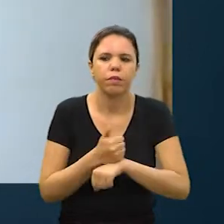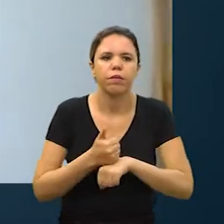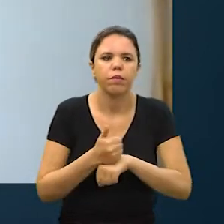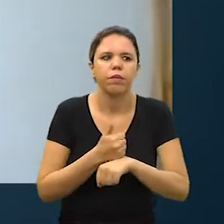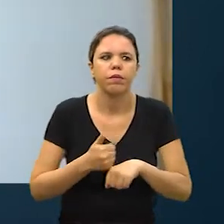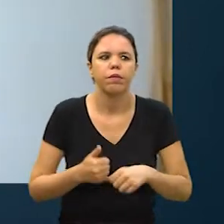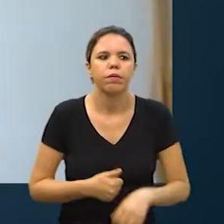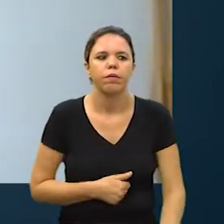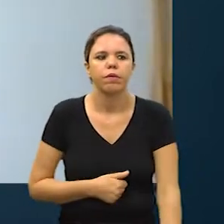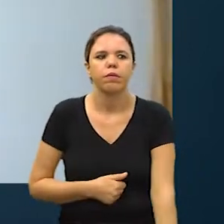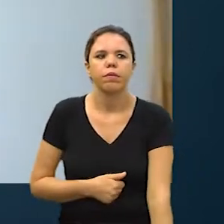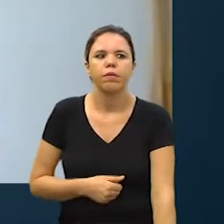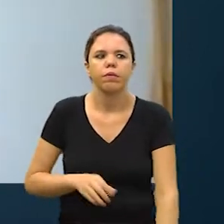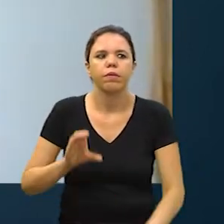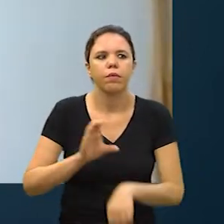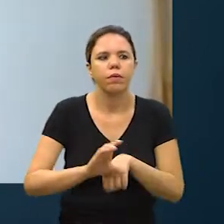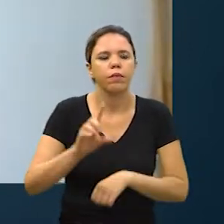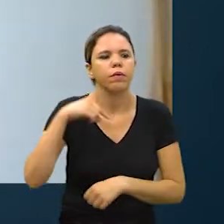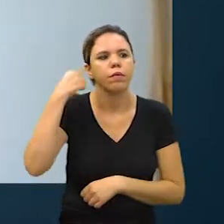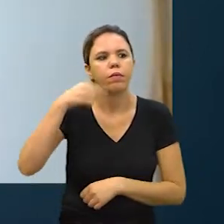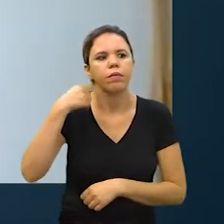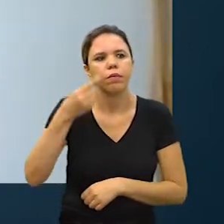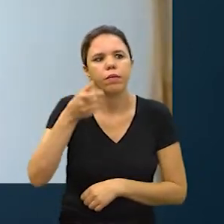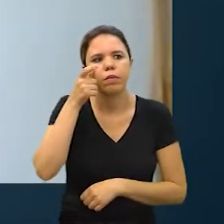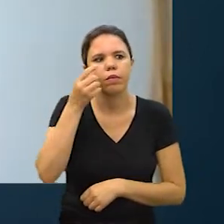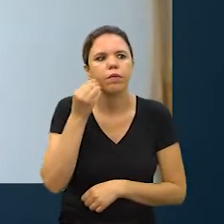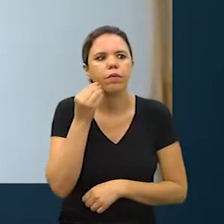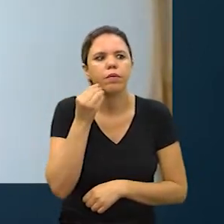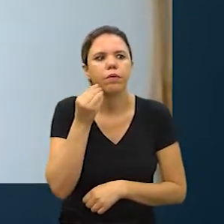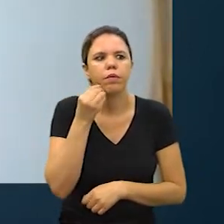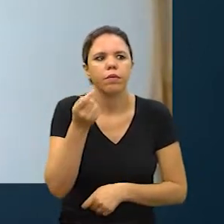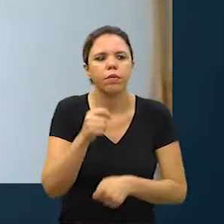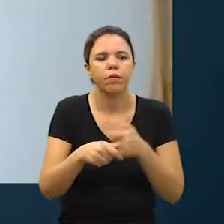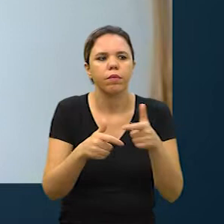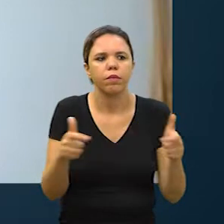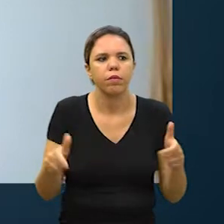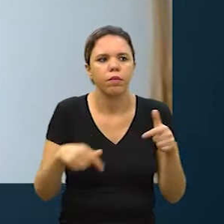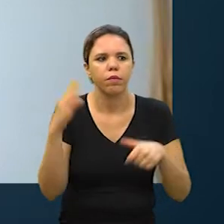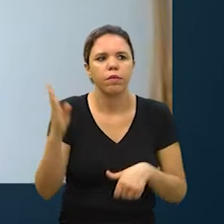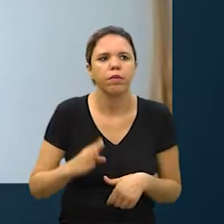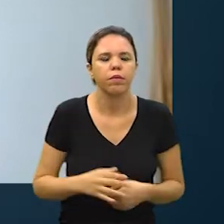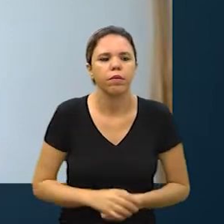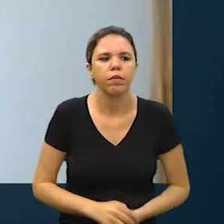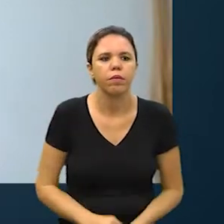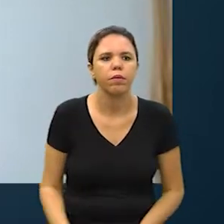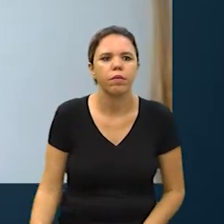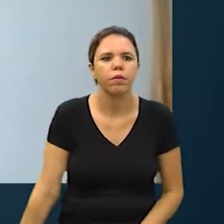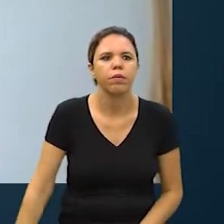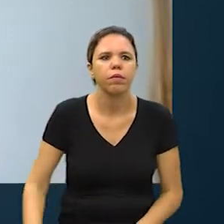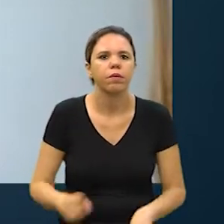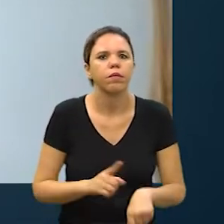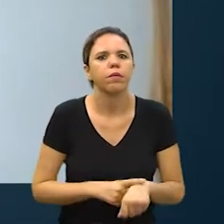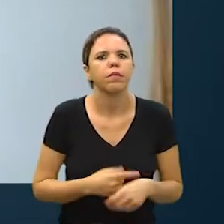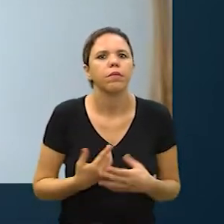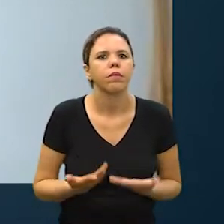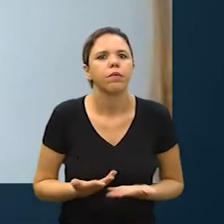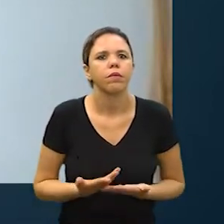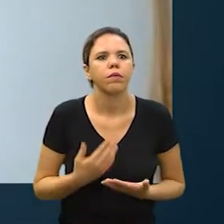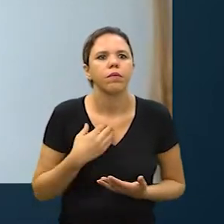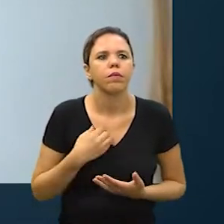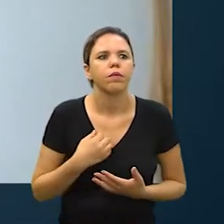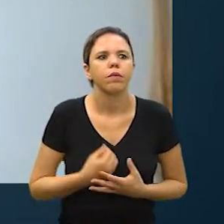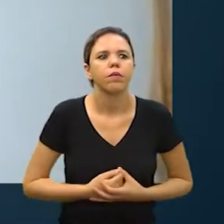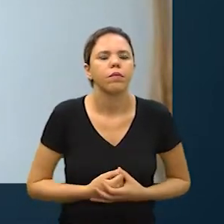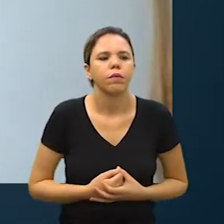carreira. A gente, no curso de Direito e vendo oportunidades do mercado crescendo, o Brasil estava